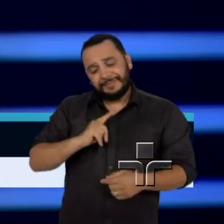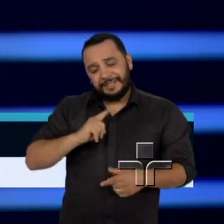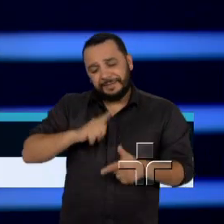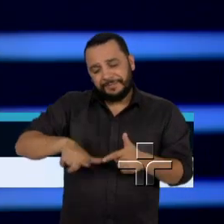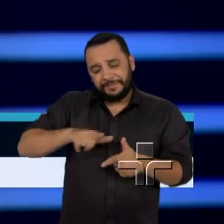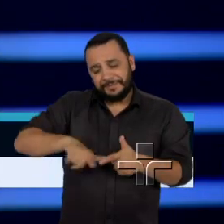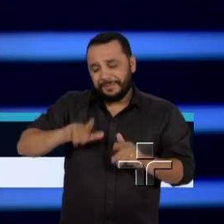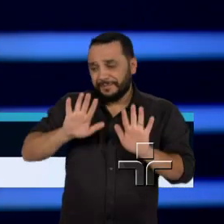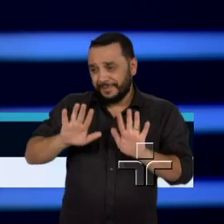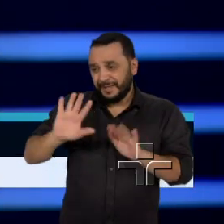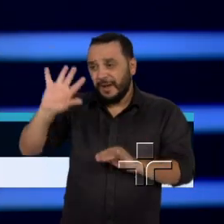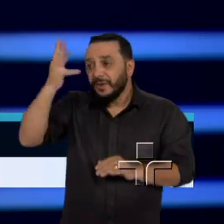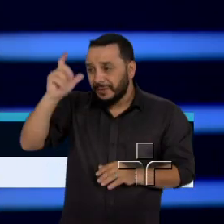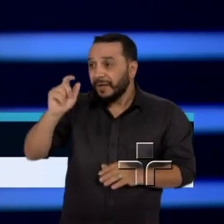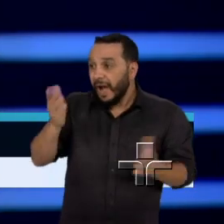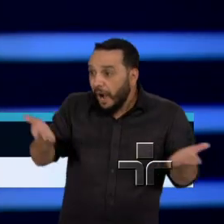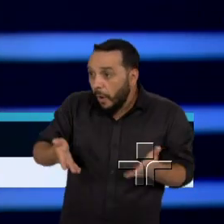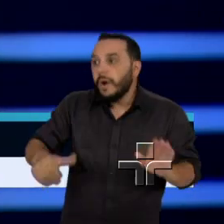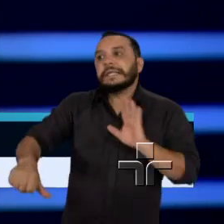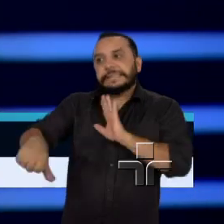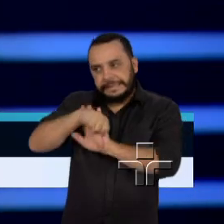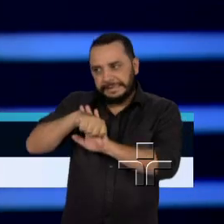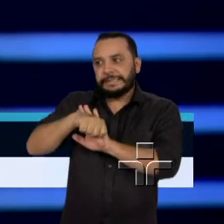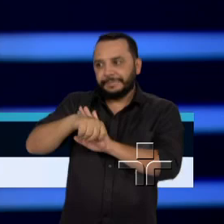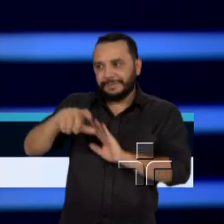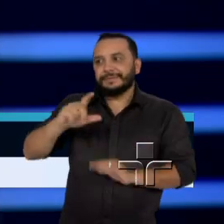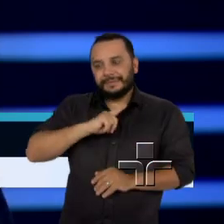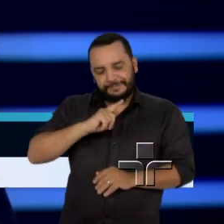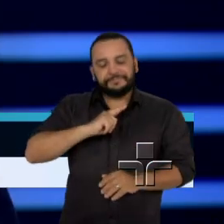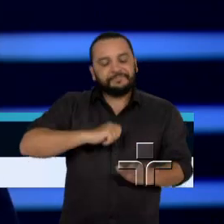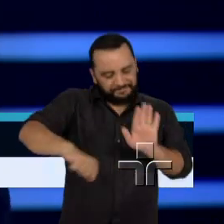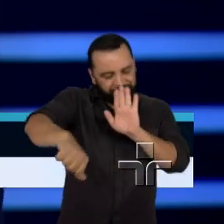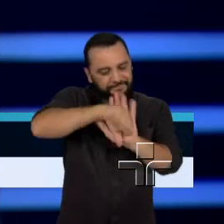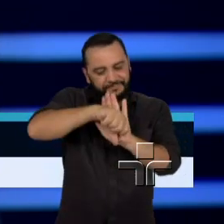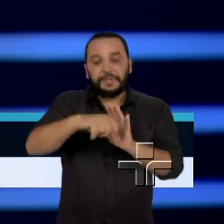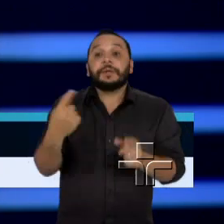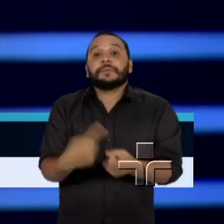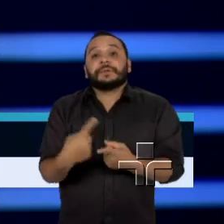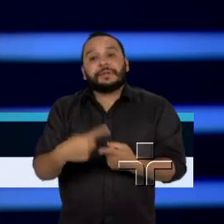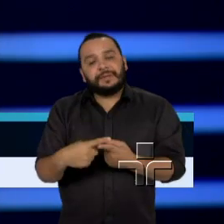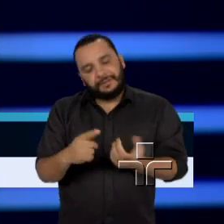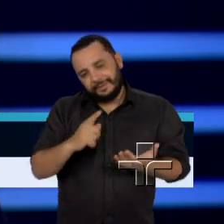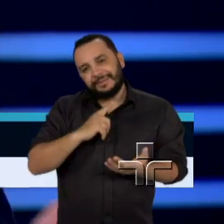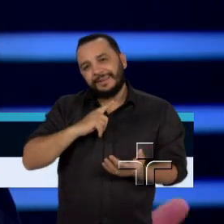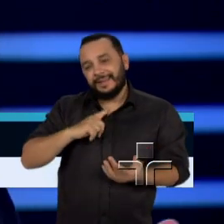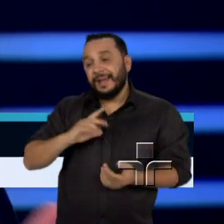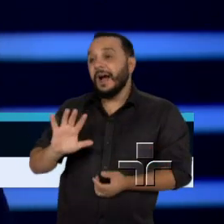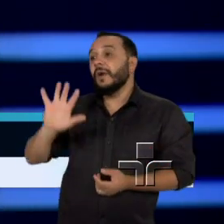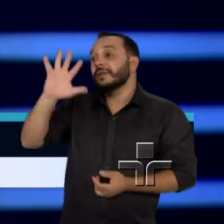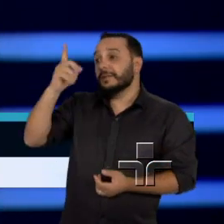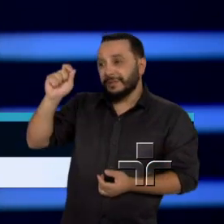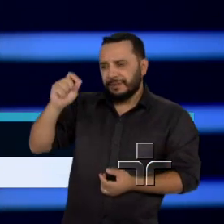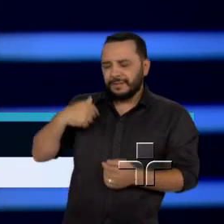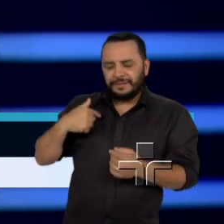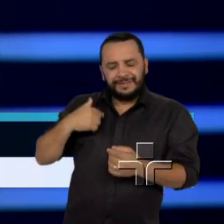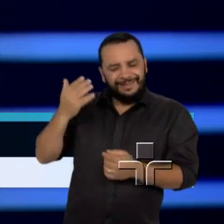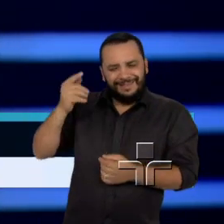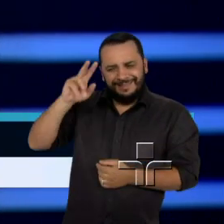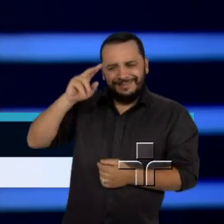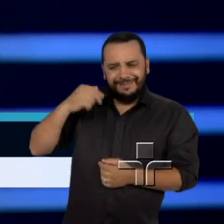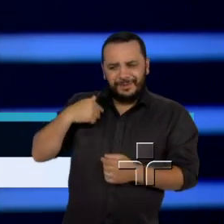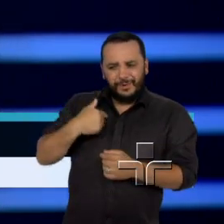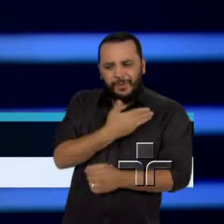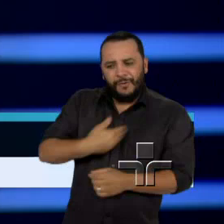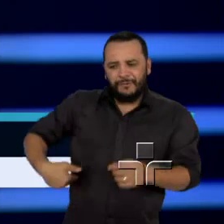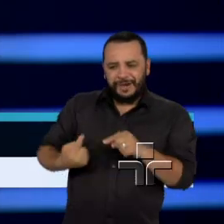é que isso foi criminalizado, porque chegou em alguns casos, principalmente vinculado ao lado do governo anterior,